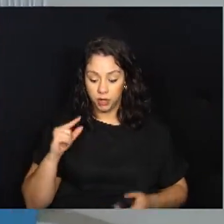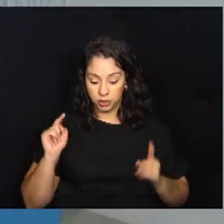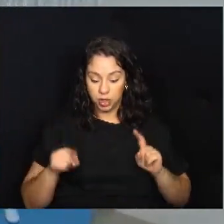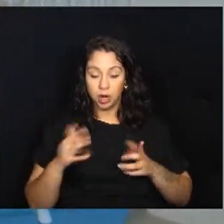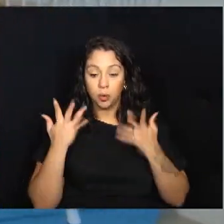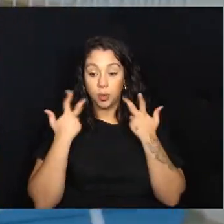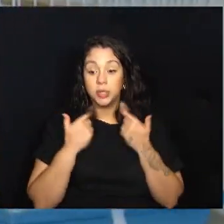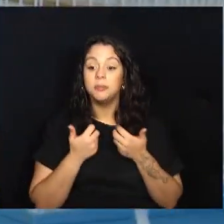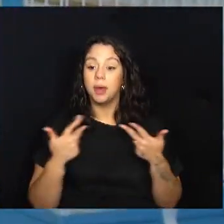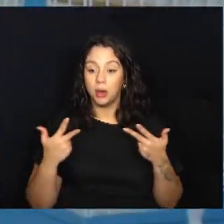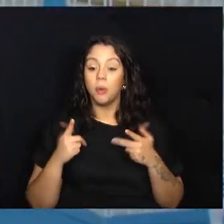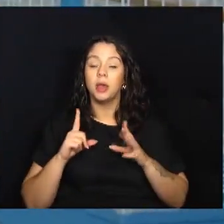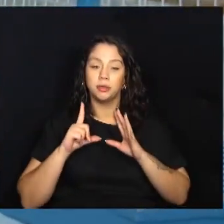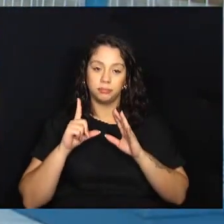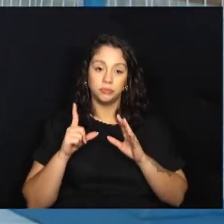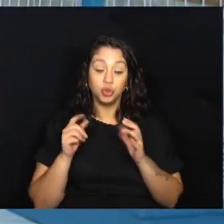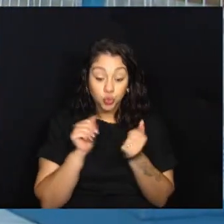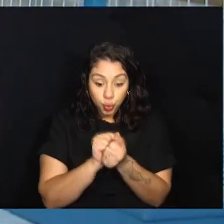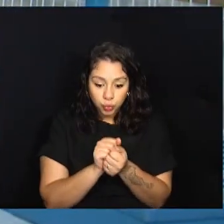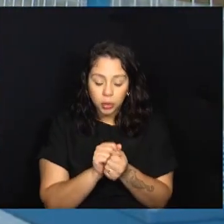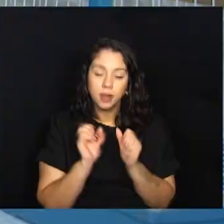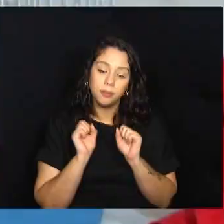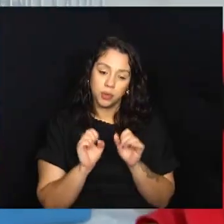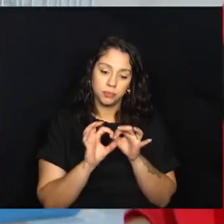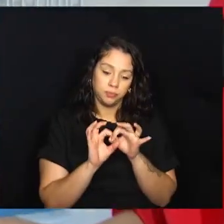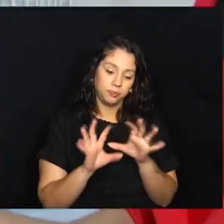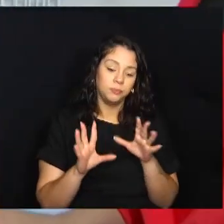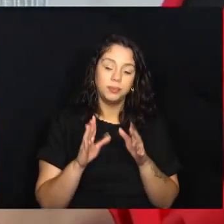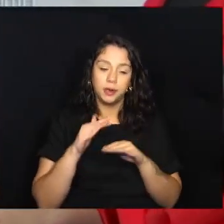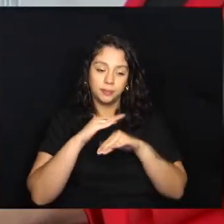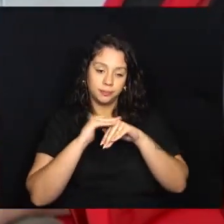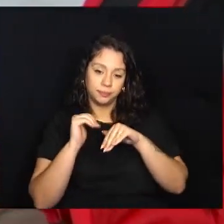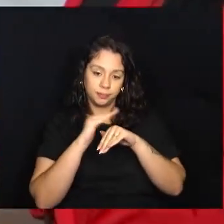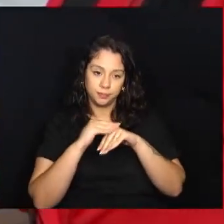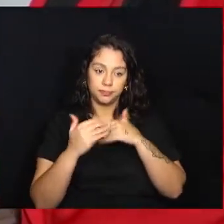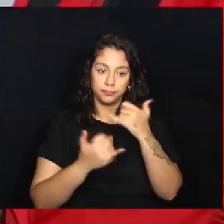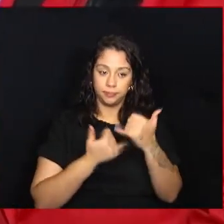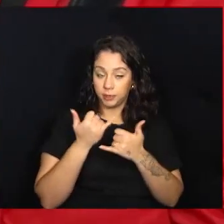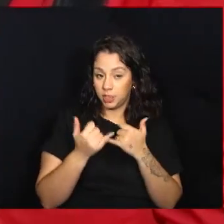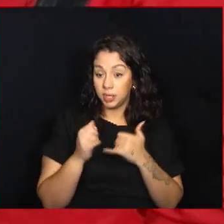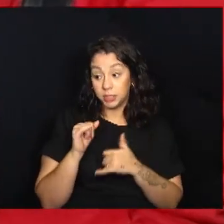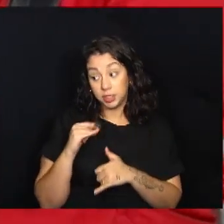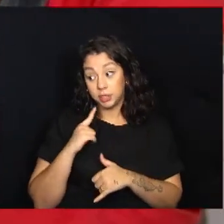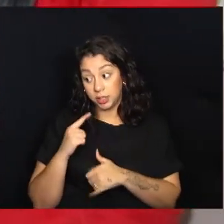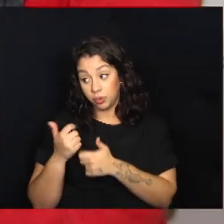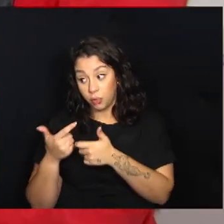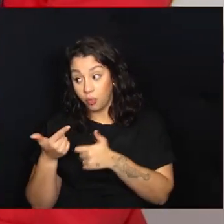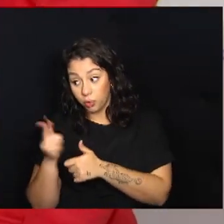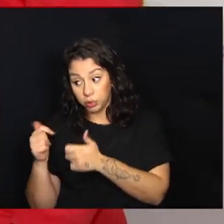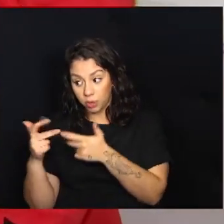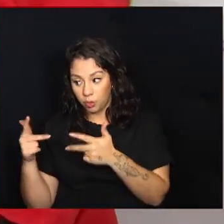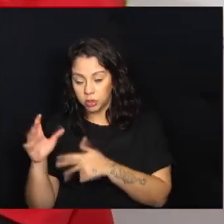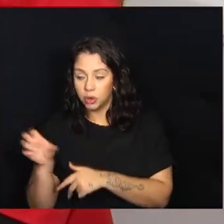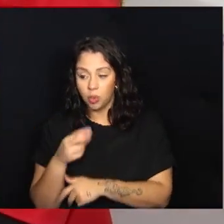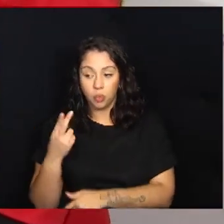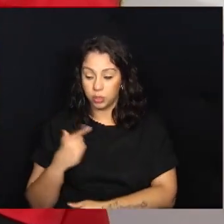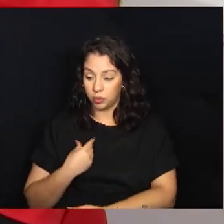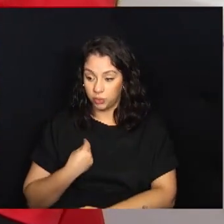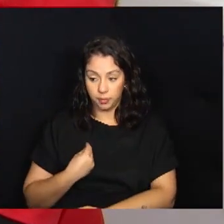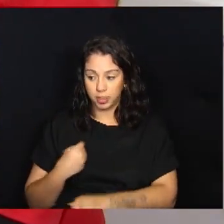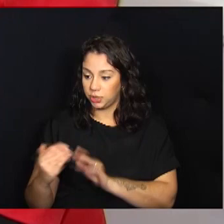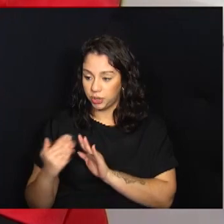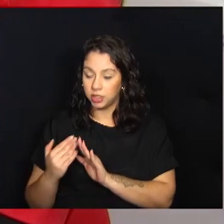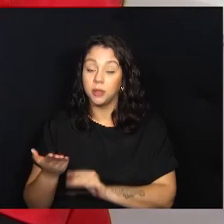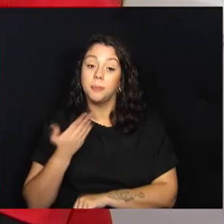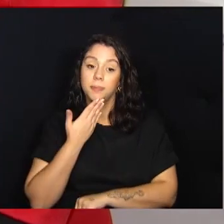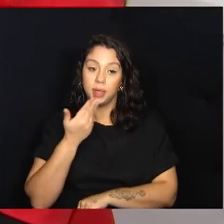fazer a soltura para brincar, acariciar e tudo mais. Tá fazendo alguma outra coisa, não está em casa, o mais ideal é manter ele